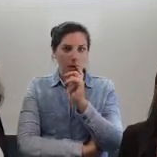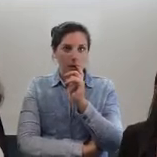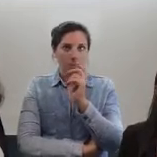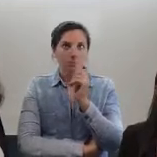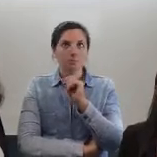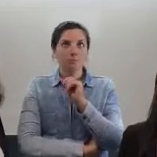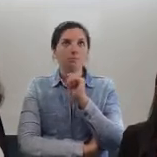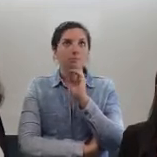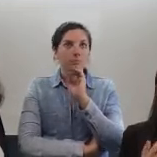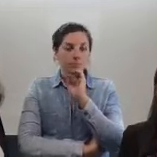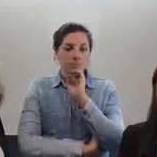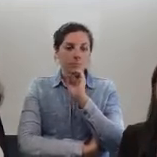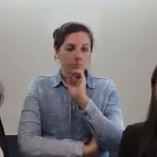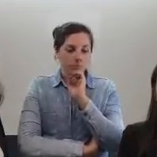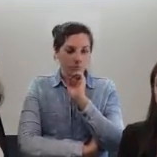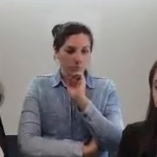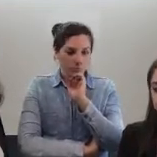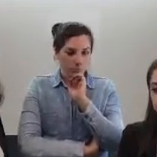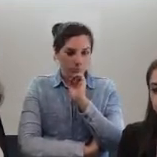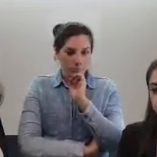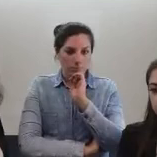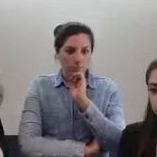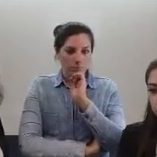e que a UNO Chapecó disponibiliza.